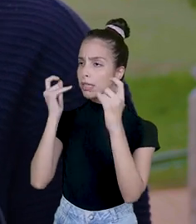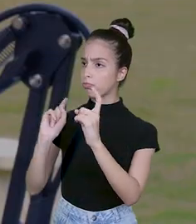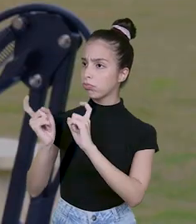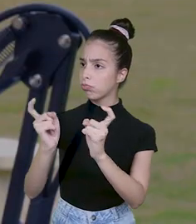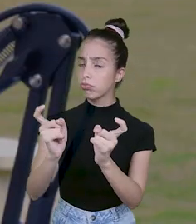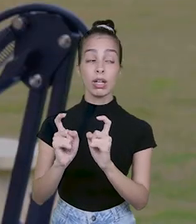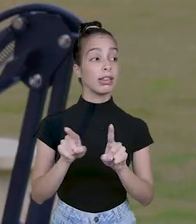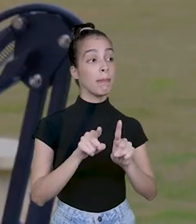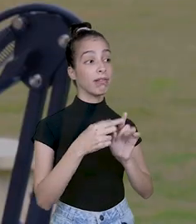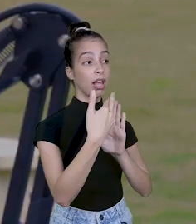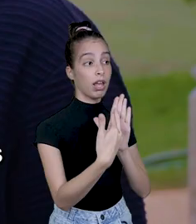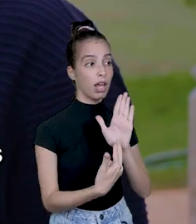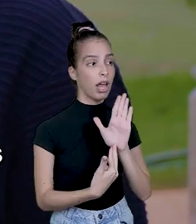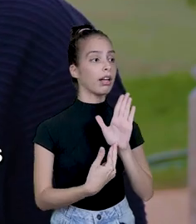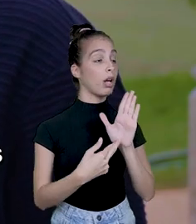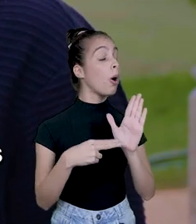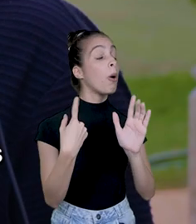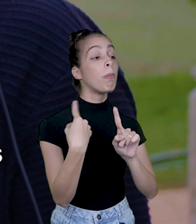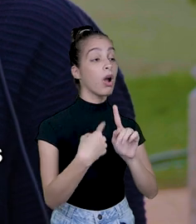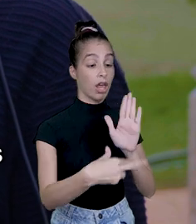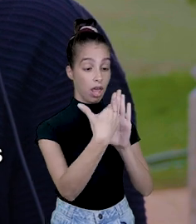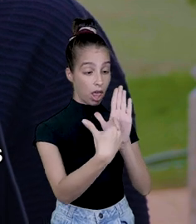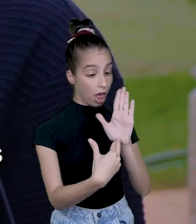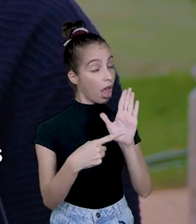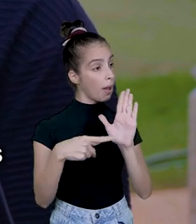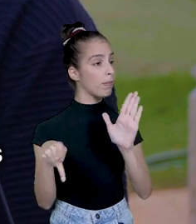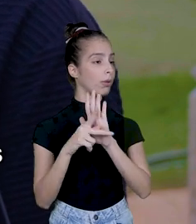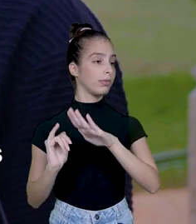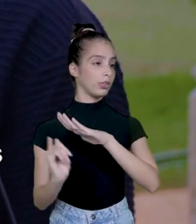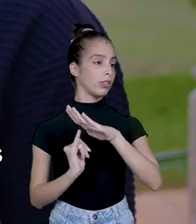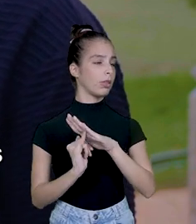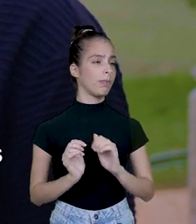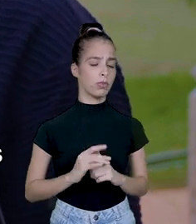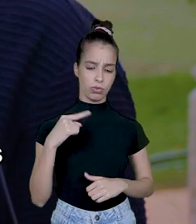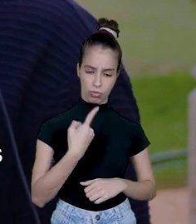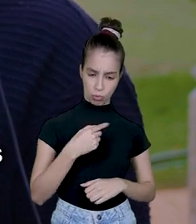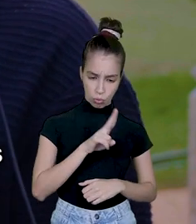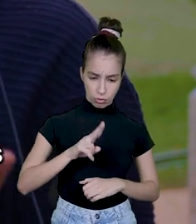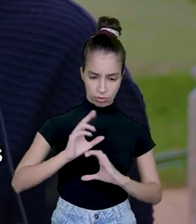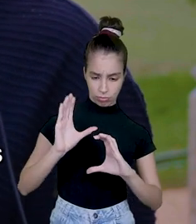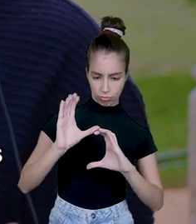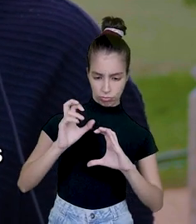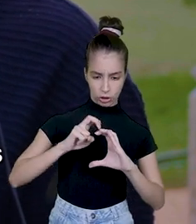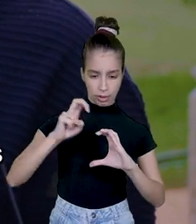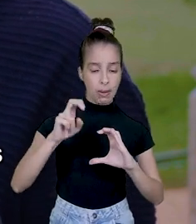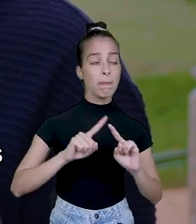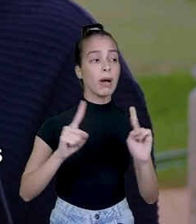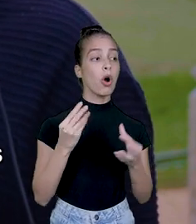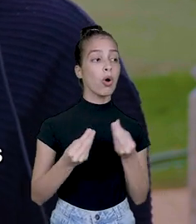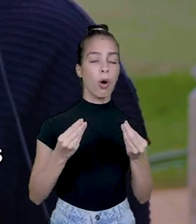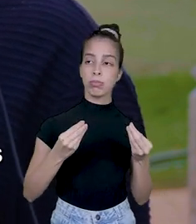de normativas também né adotar uma postura institucional Quais são as normativas que nós vamos adotar em frente às